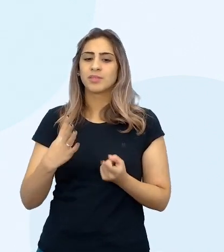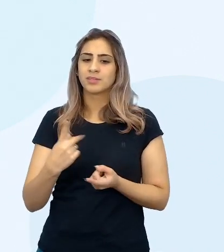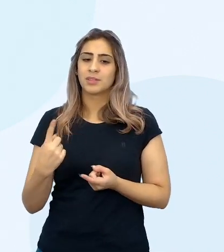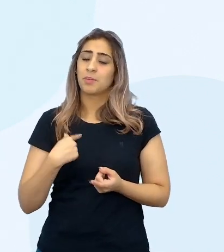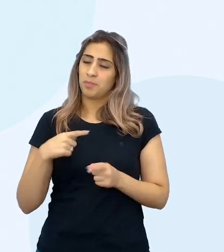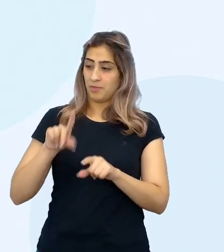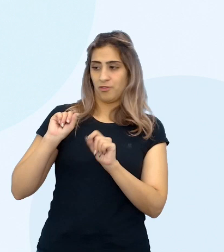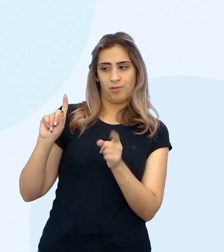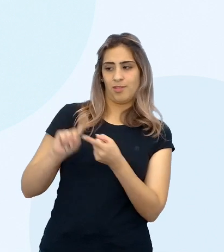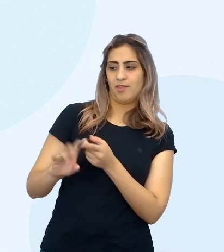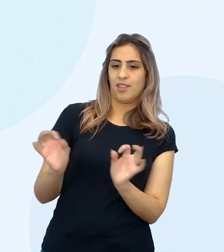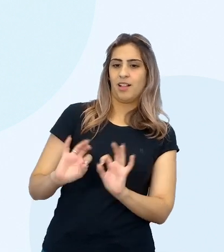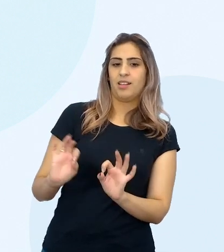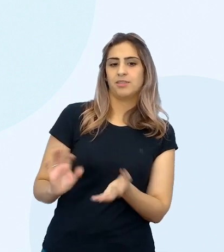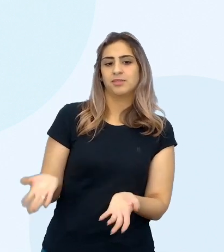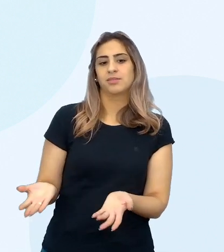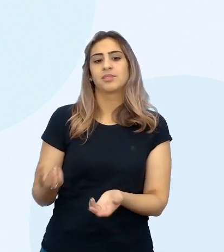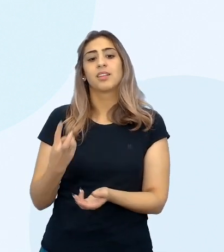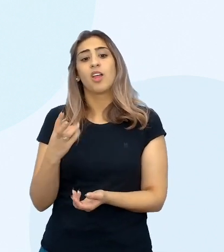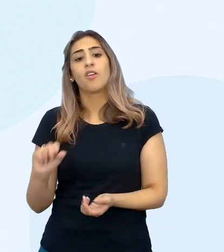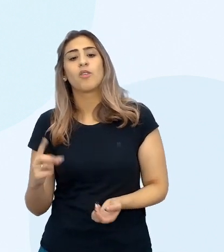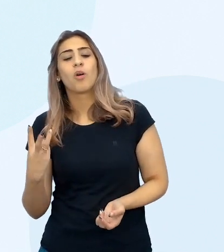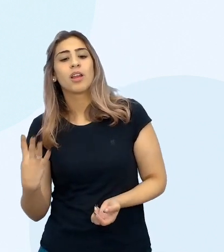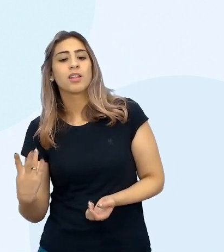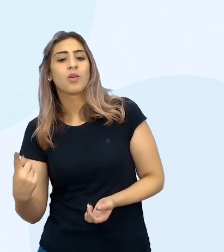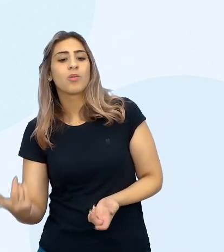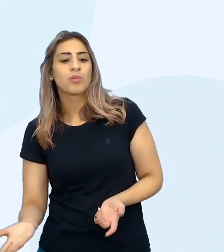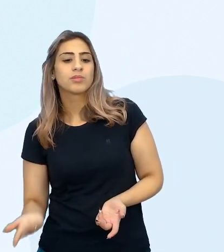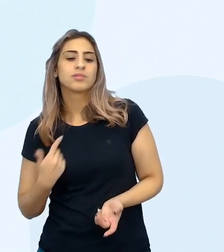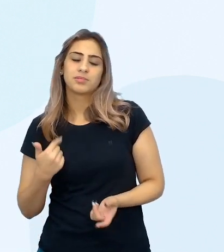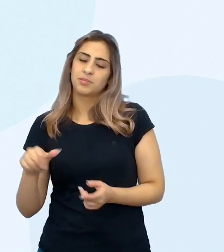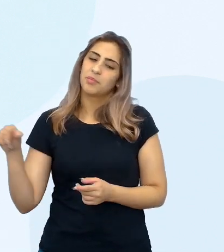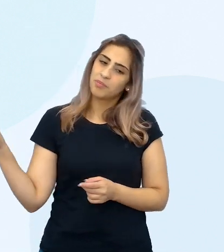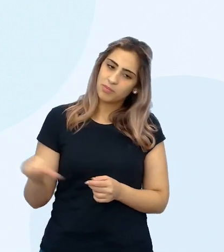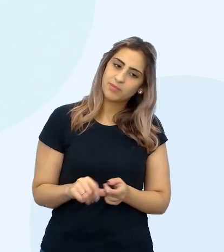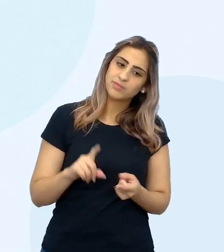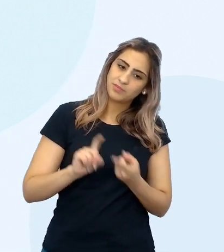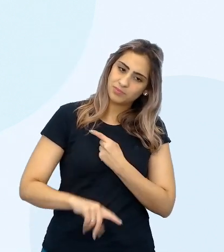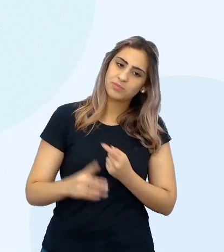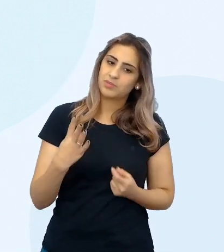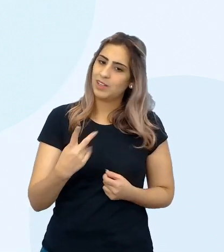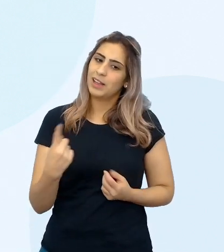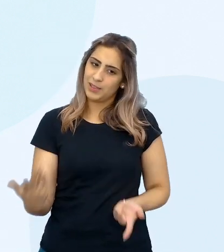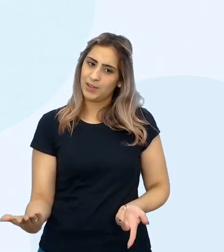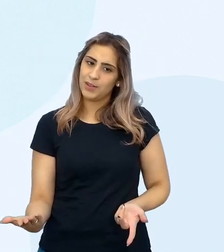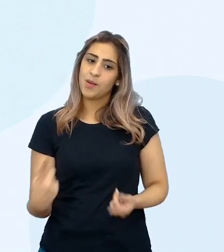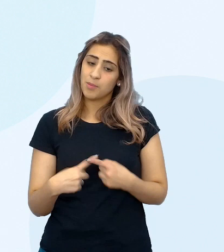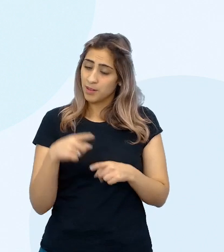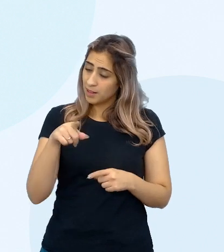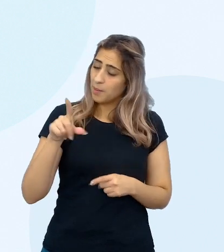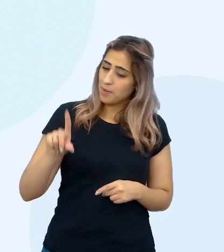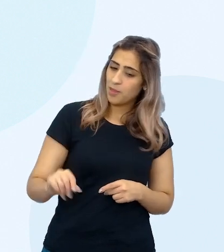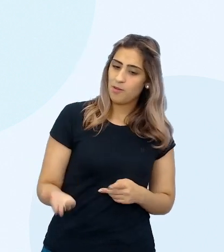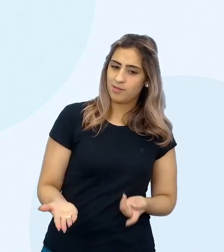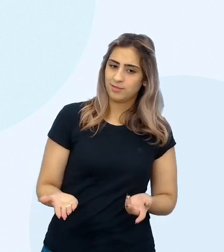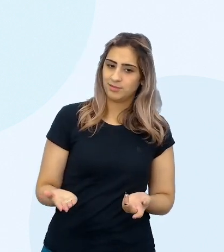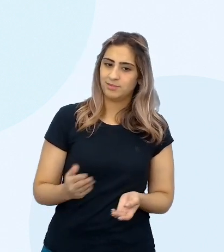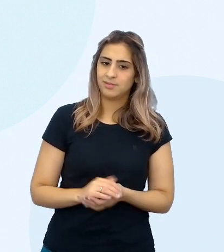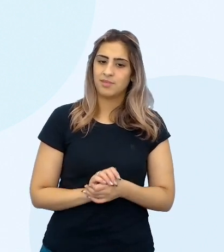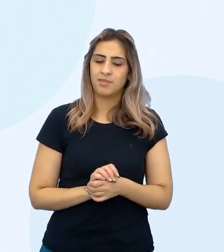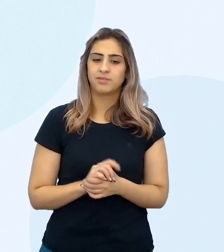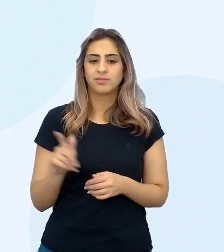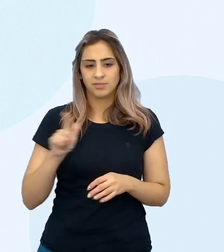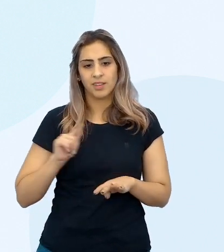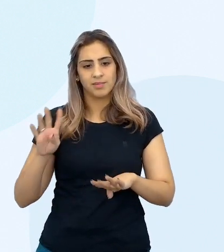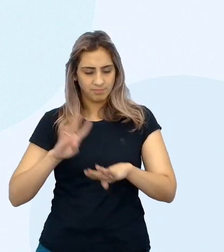Nada, Mas né? se você tá devendo os dois, 39 e 41, o que é pior? Ah, o que pior é dever 41, Quer né? dizer Roberto? que ele é o menor, né? Então a gente tem essa coisa